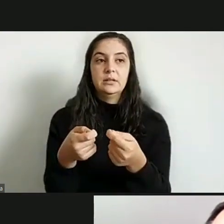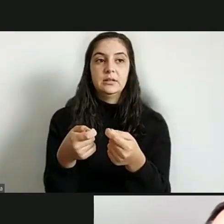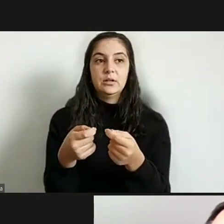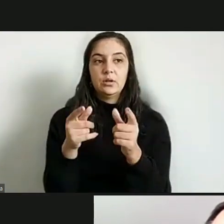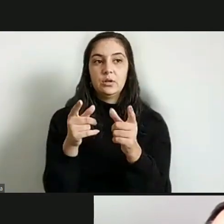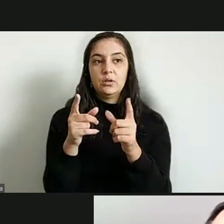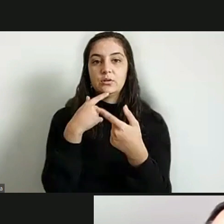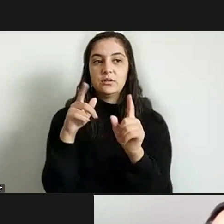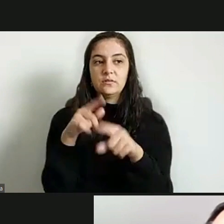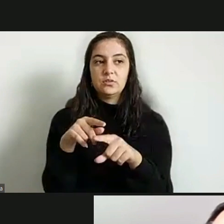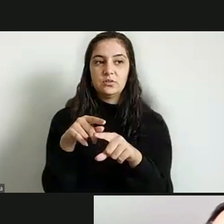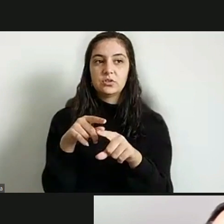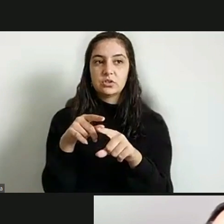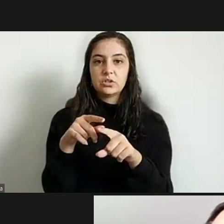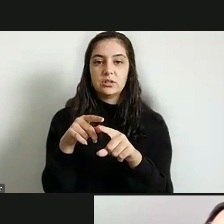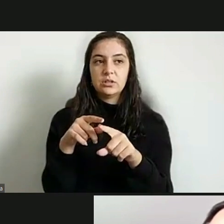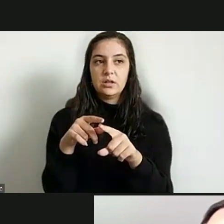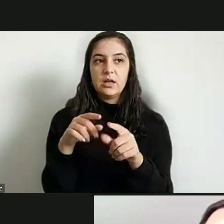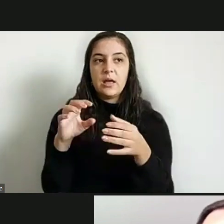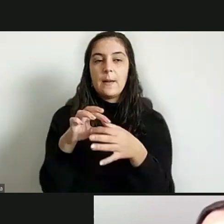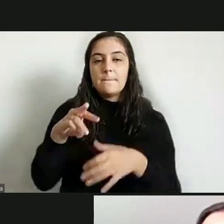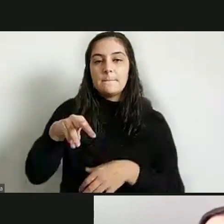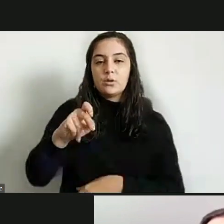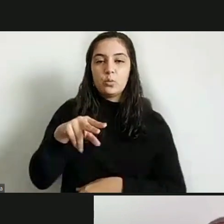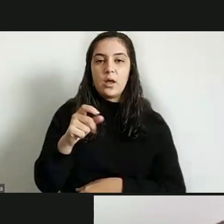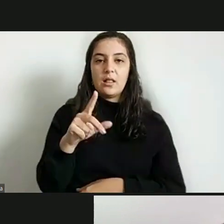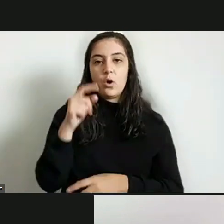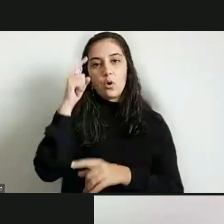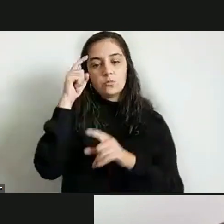Manuela Oliveira para encerrar este webinar.